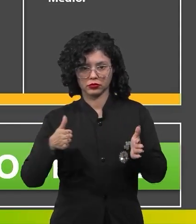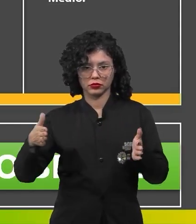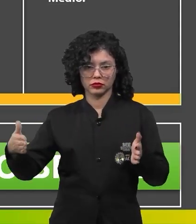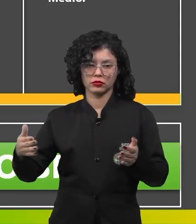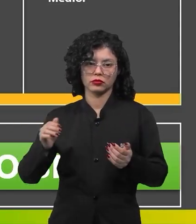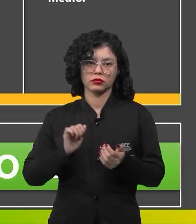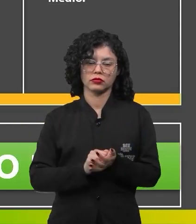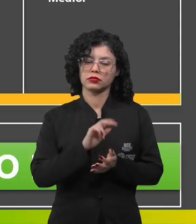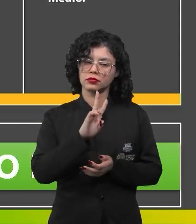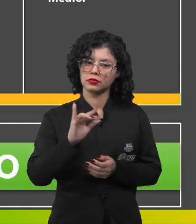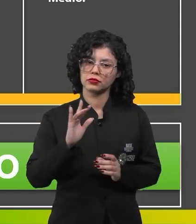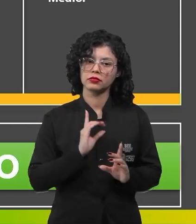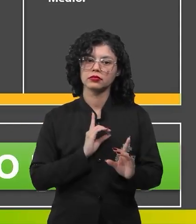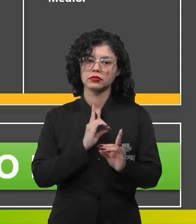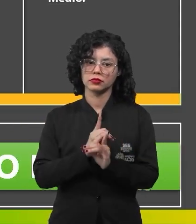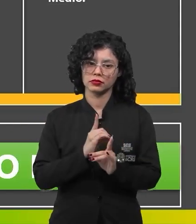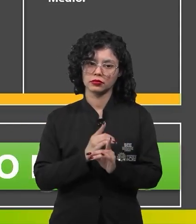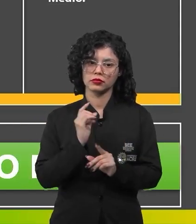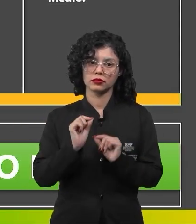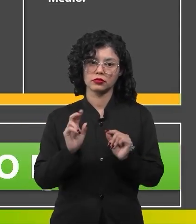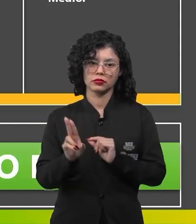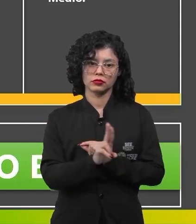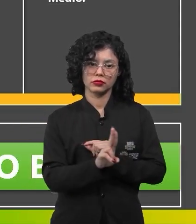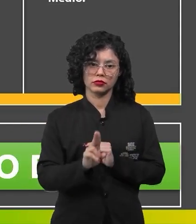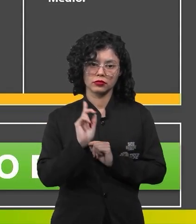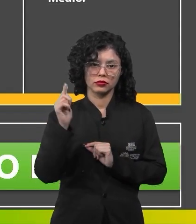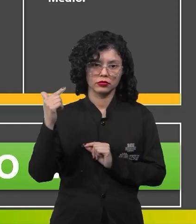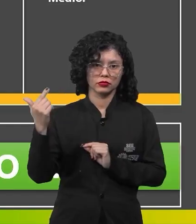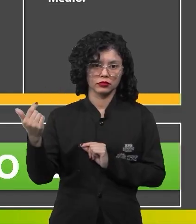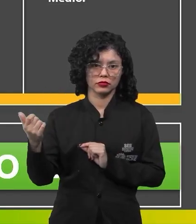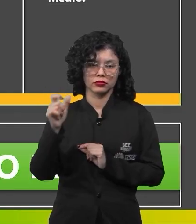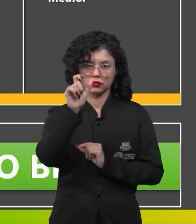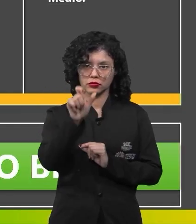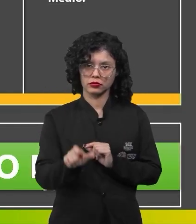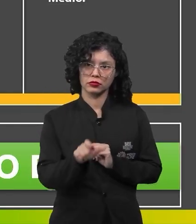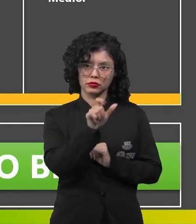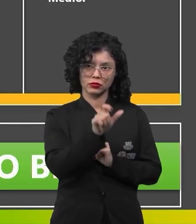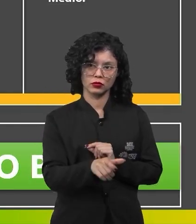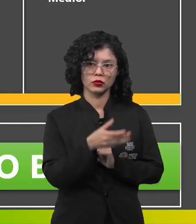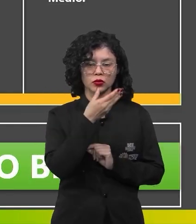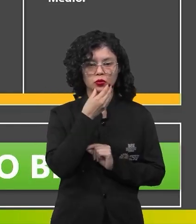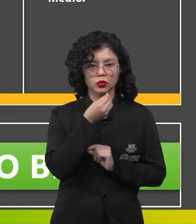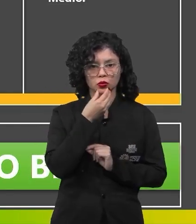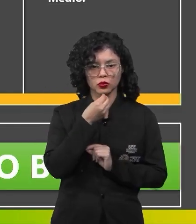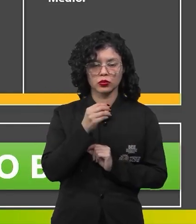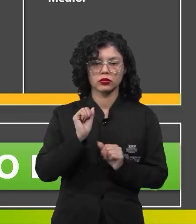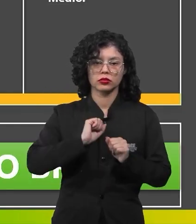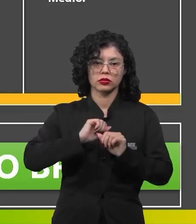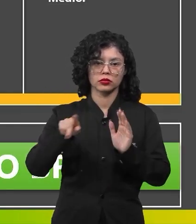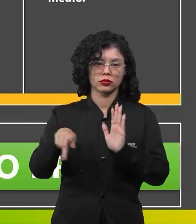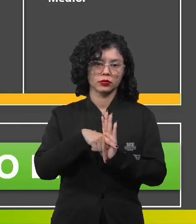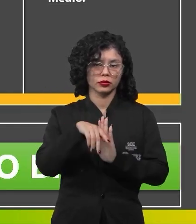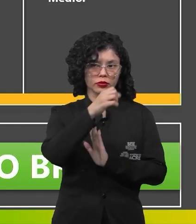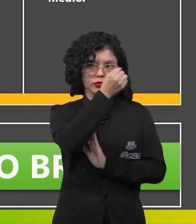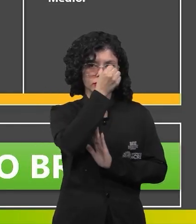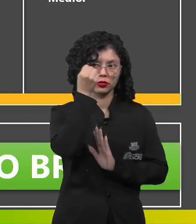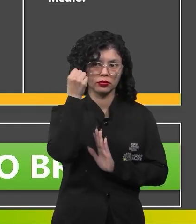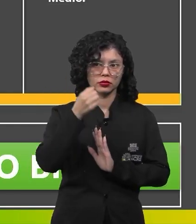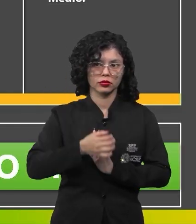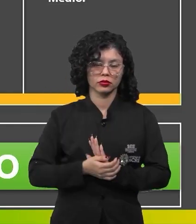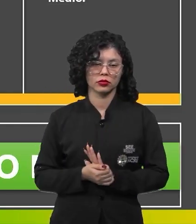tempo, você vai identificar o nome de outros autores clássicos da sociologia